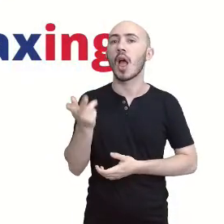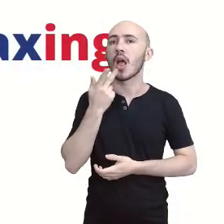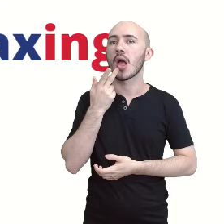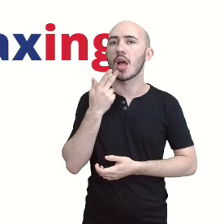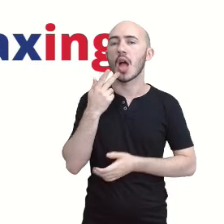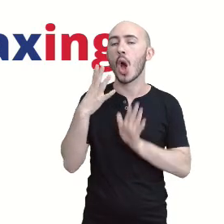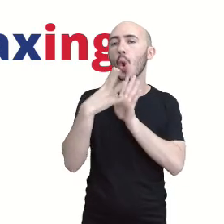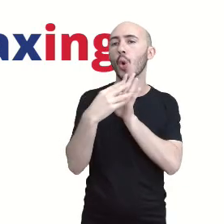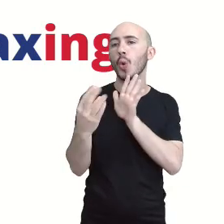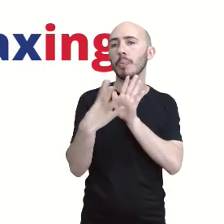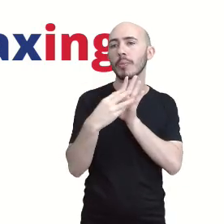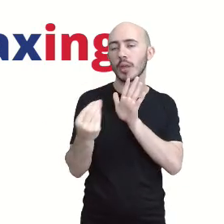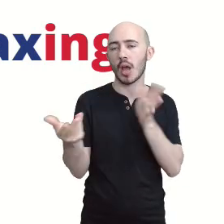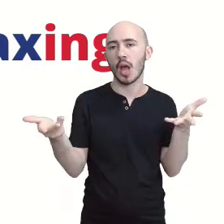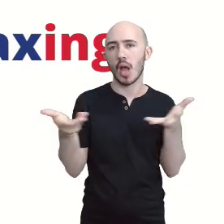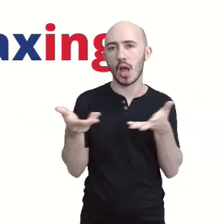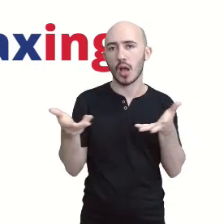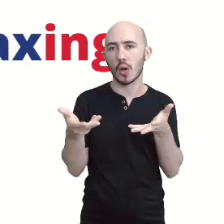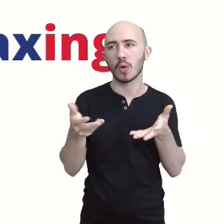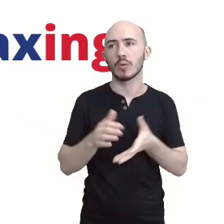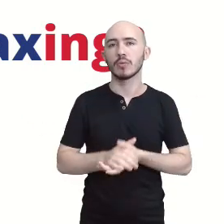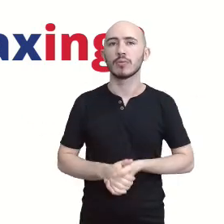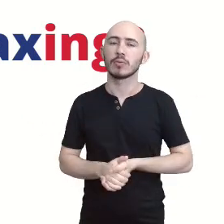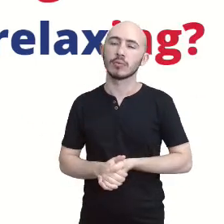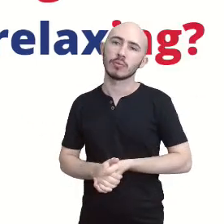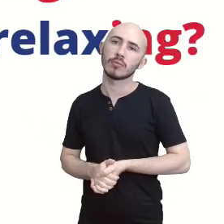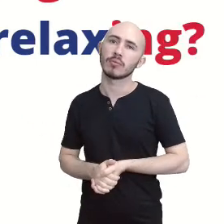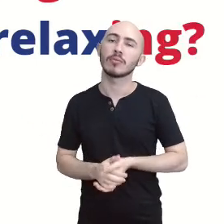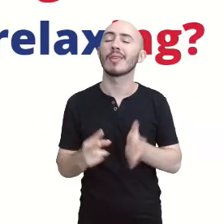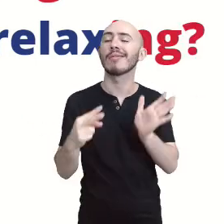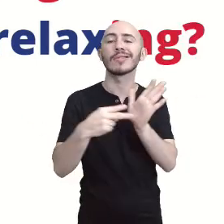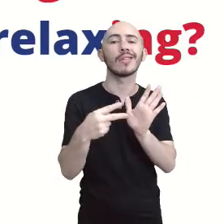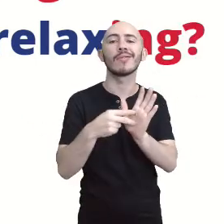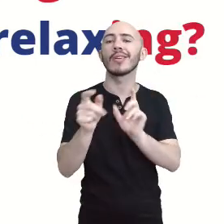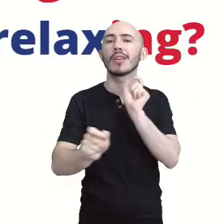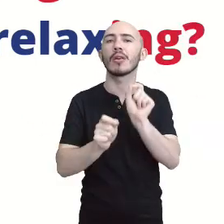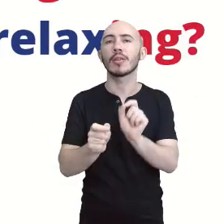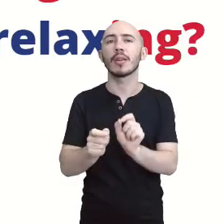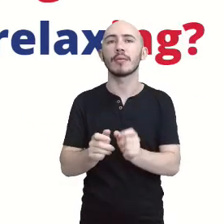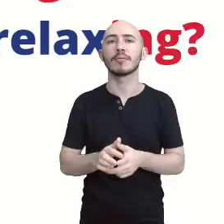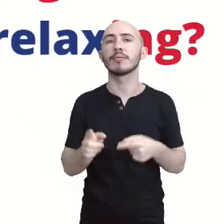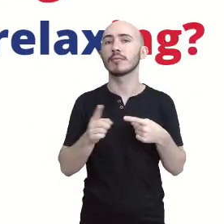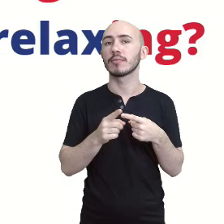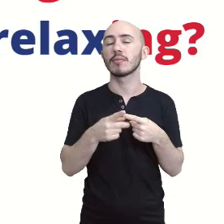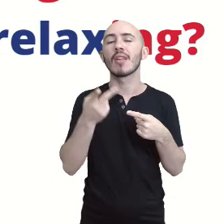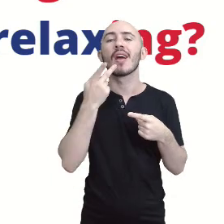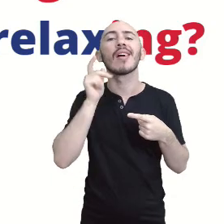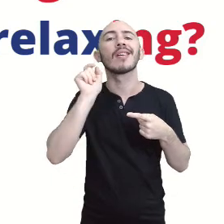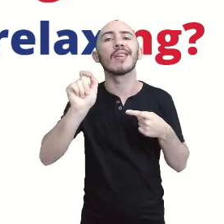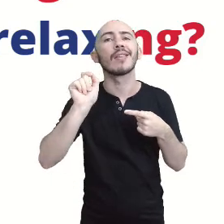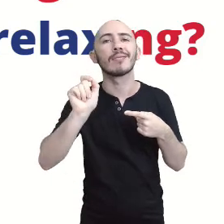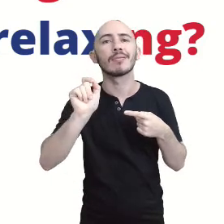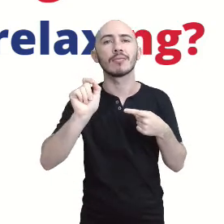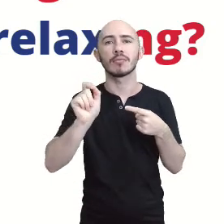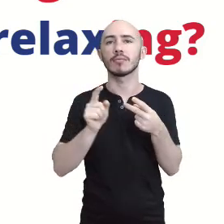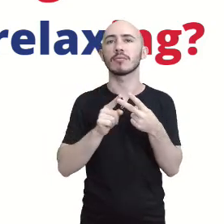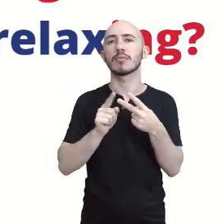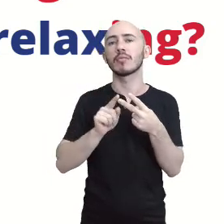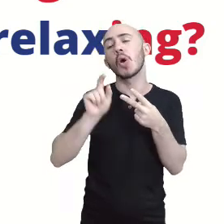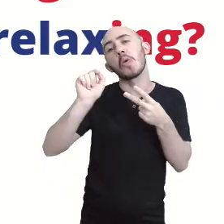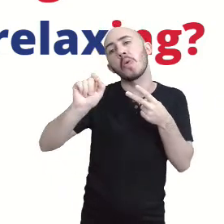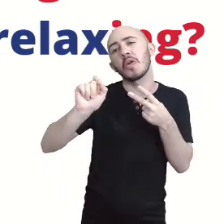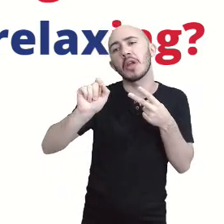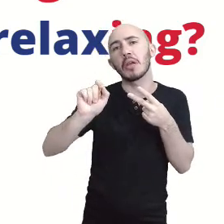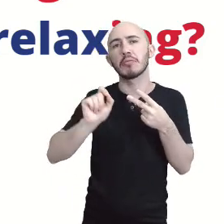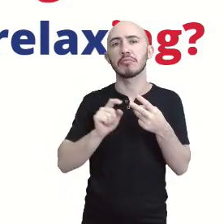what, when, where, why, tá bom? O que é que significa quem, o que, o